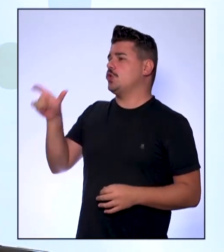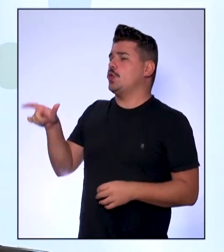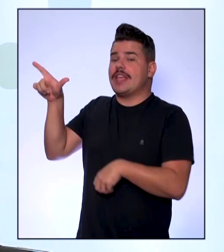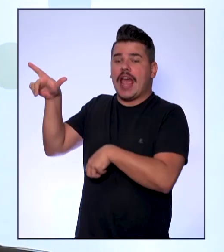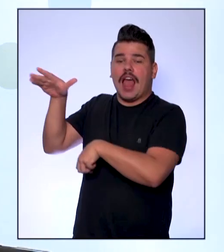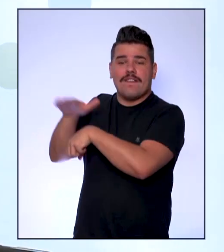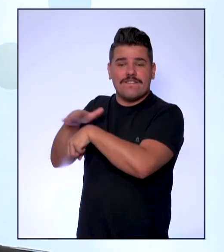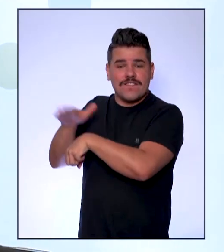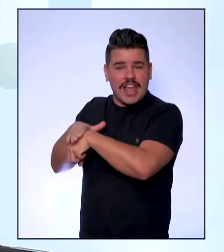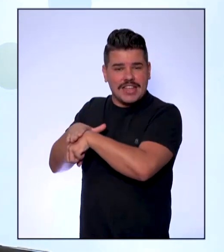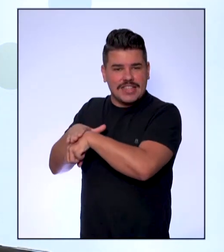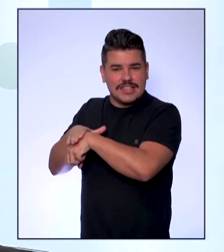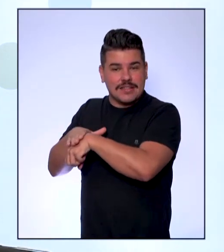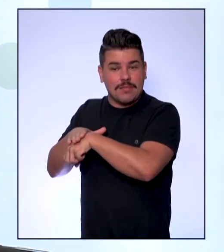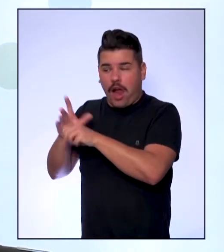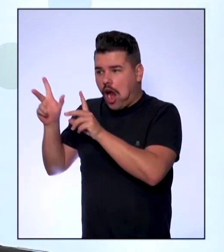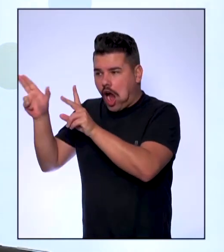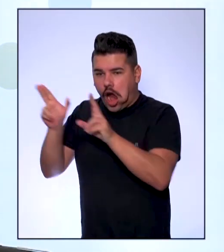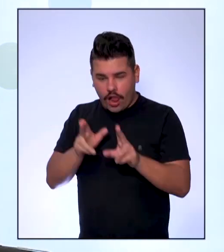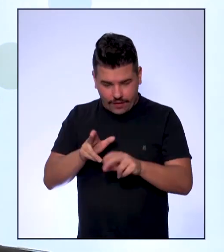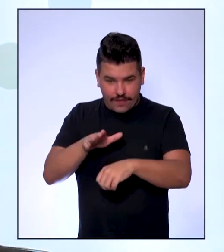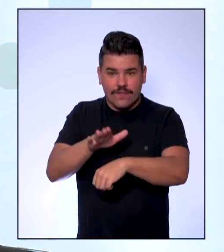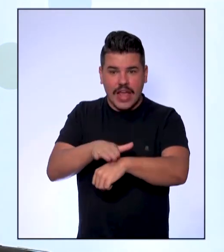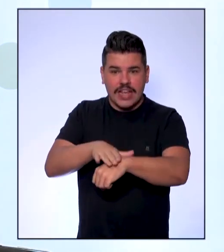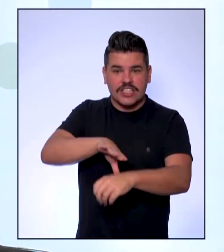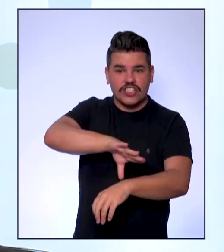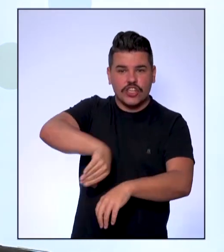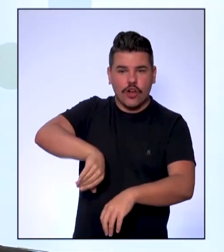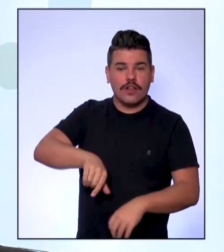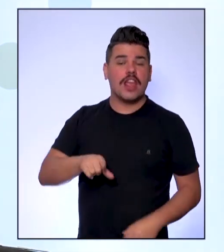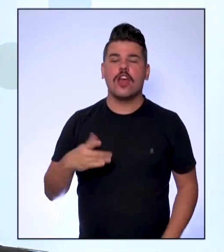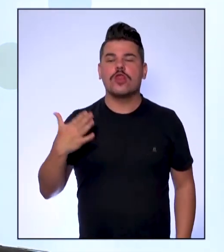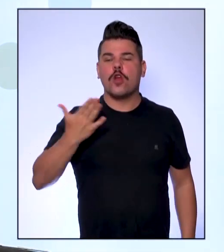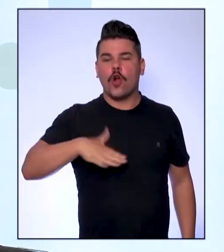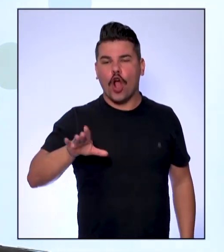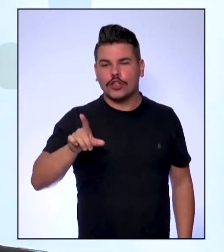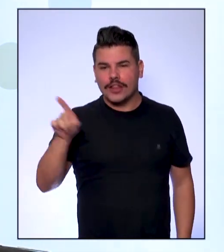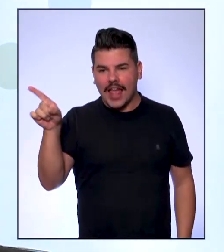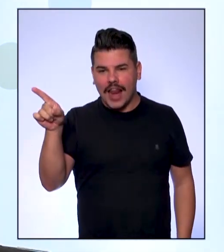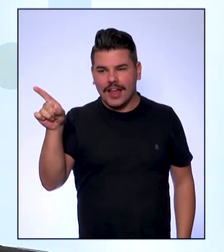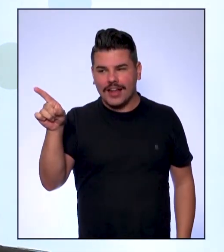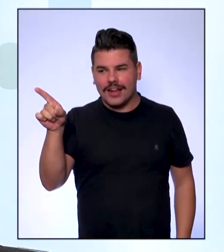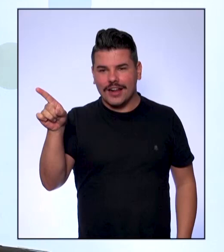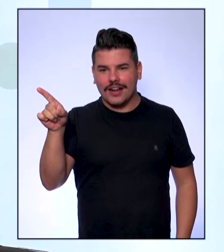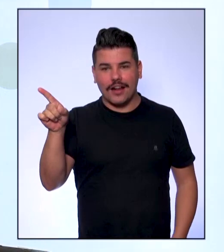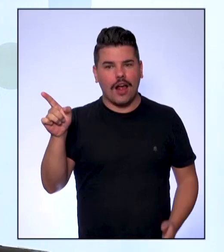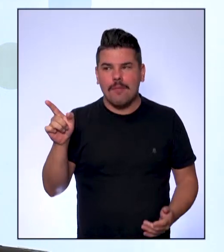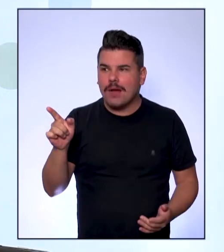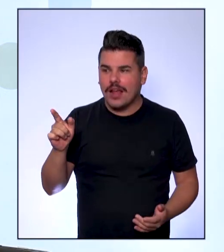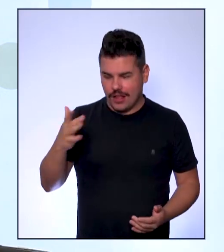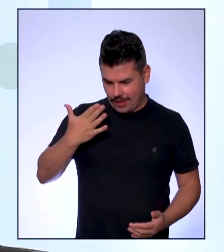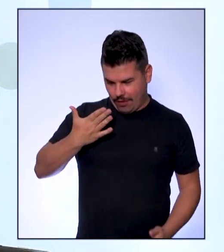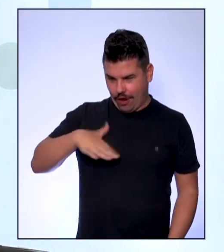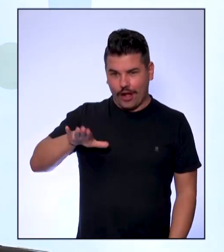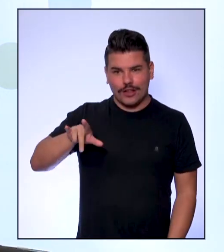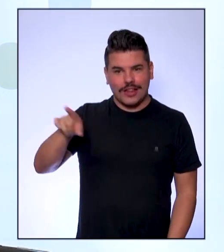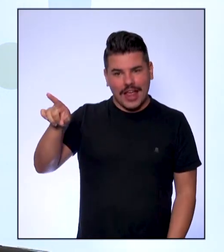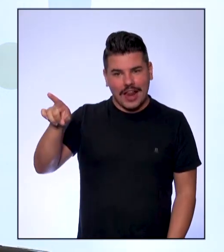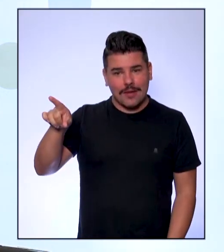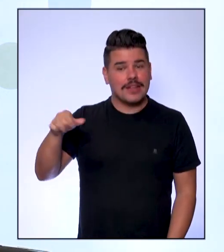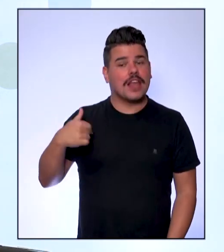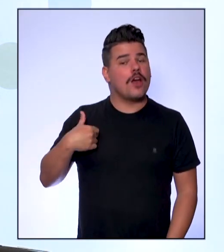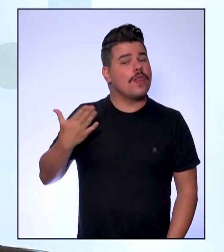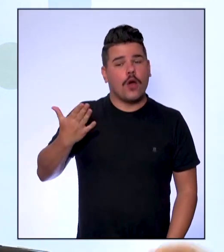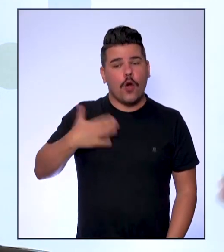gostei dela. Então, isso é uma manipulação de informação, que até pode ser real, eles podem ter tirado um print da conversa, mas eles colocaram isso de